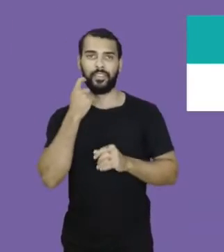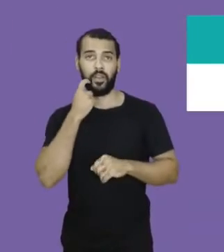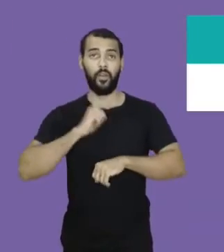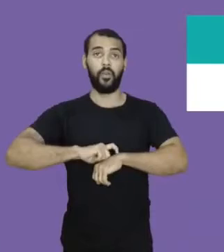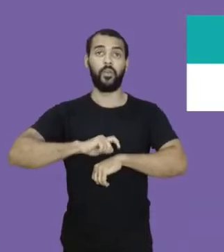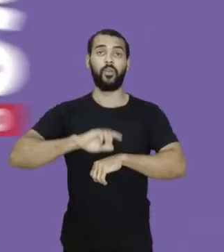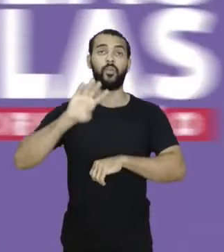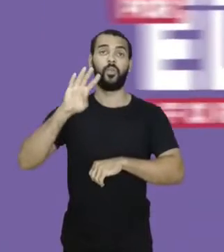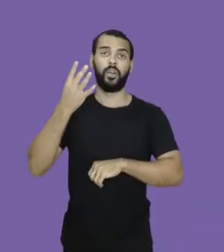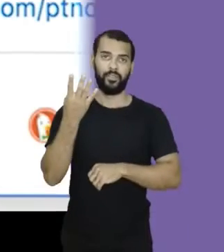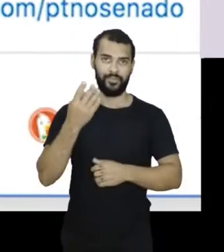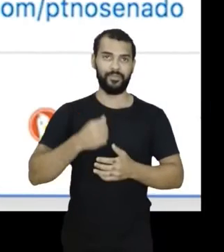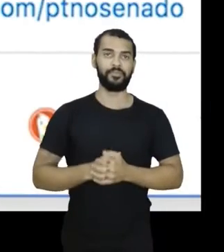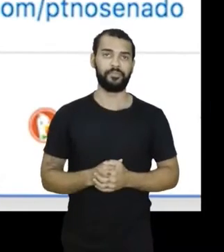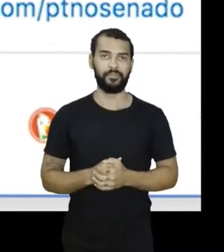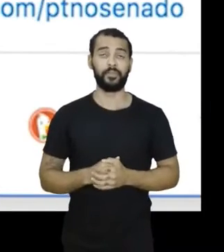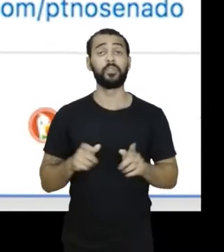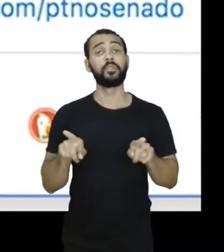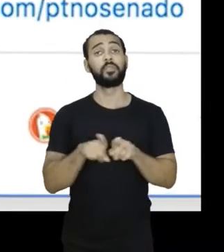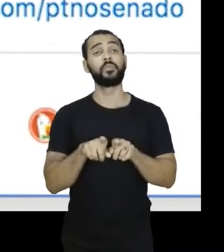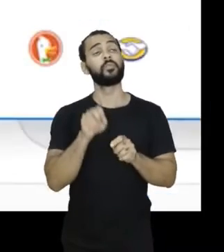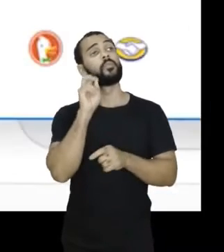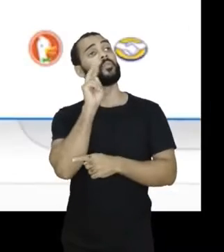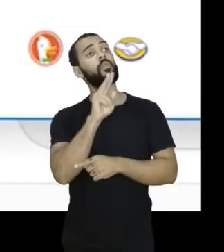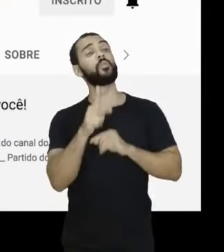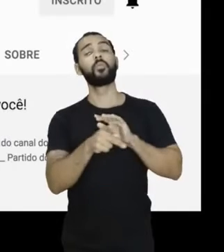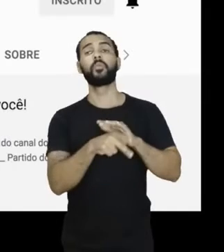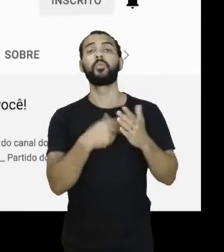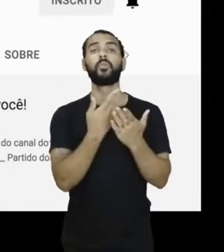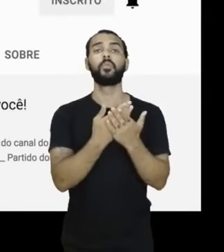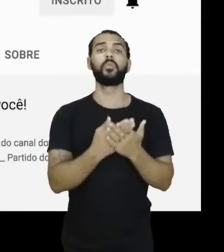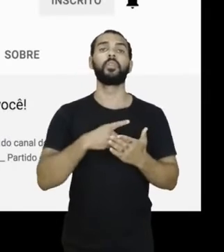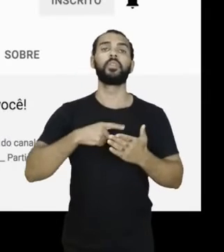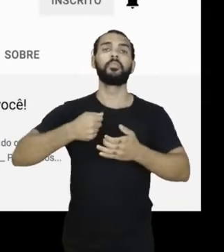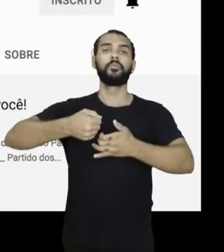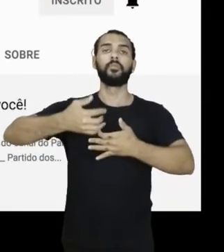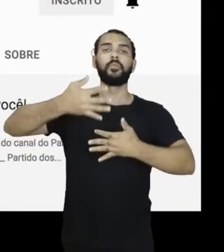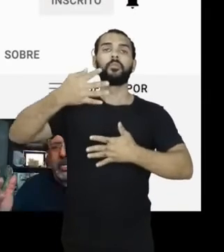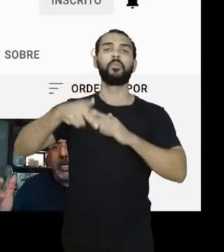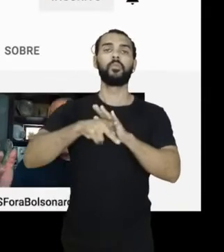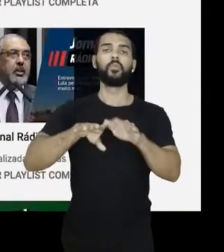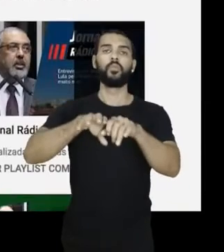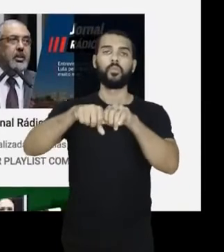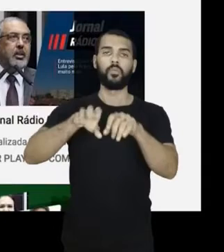16h. E ainda pode acessar todas as aulas na playlist TV Elas por Elas Formação,